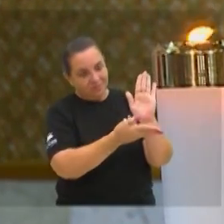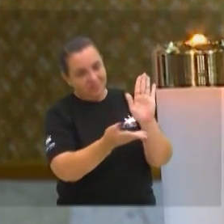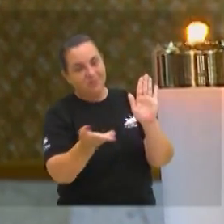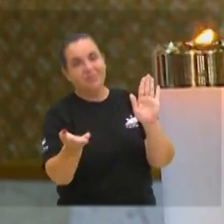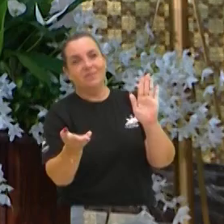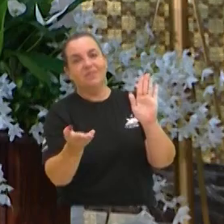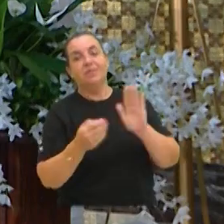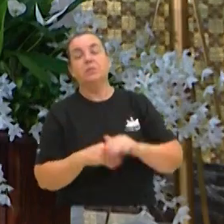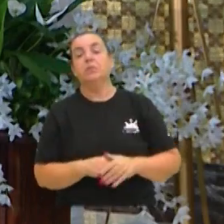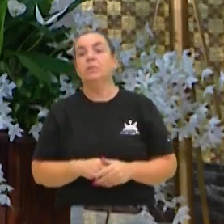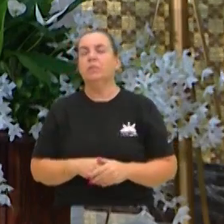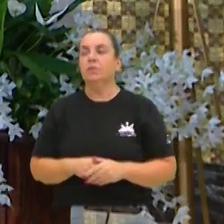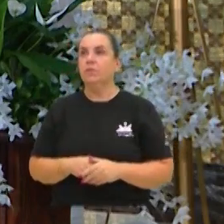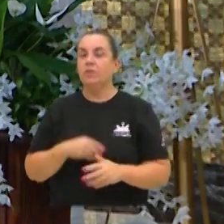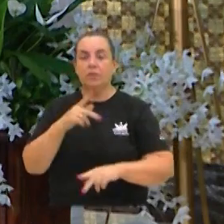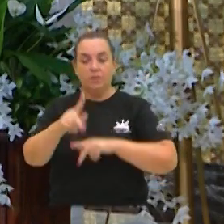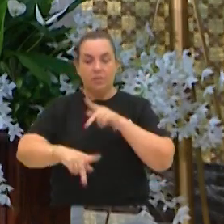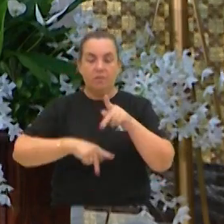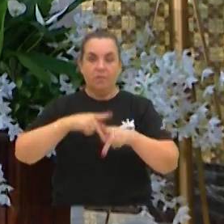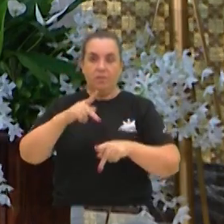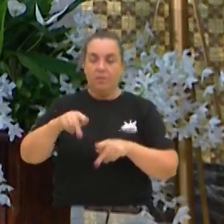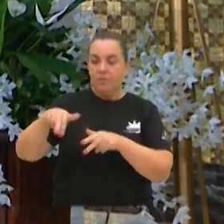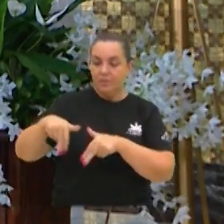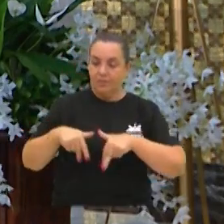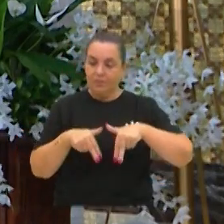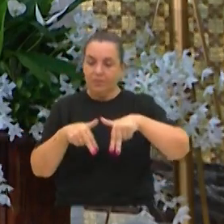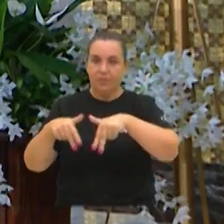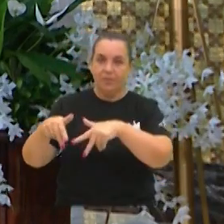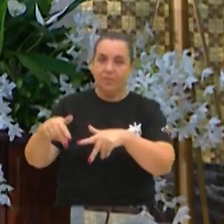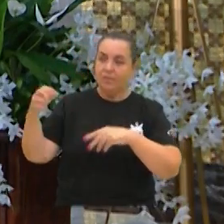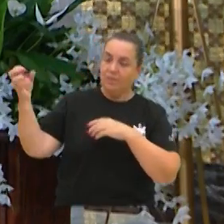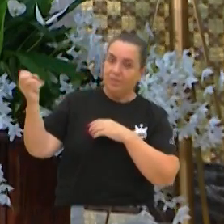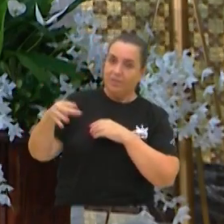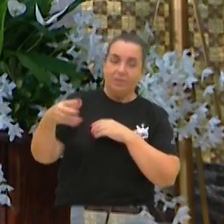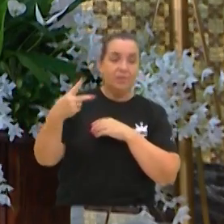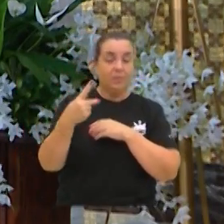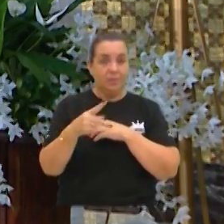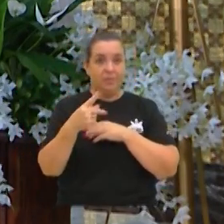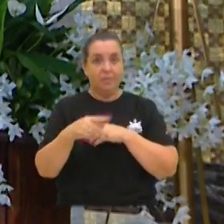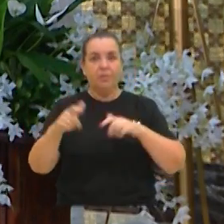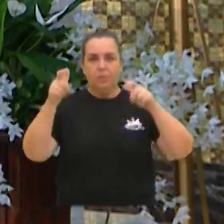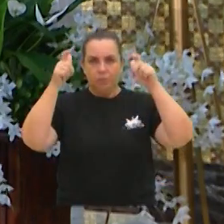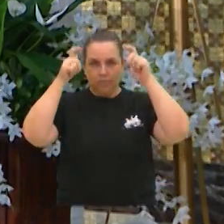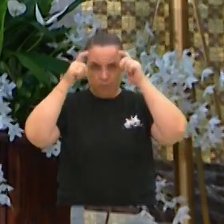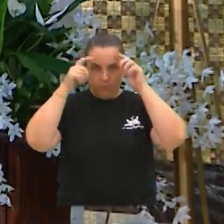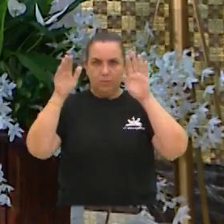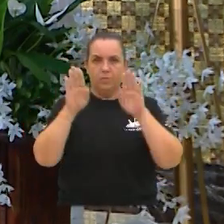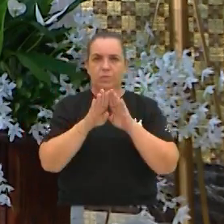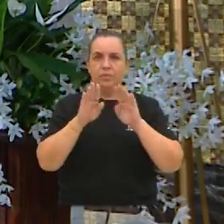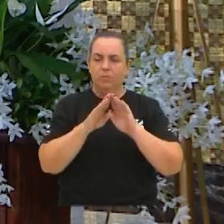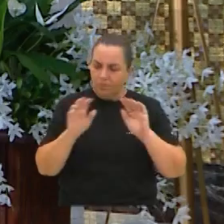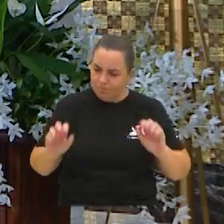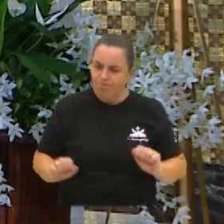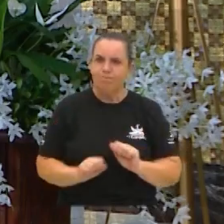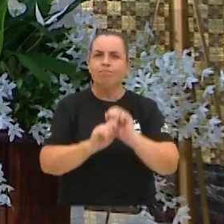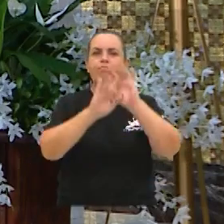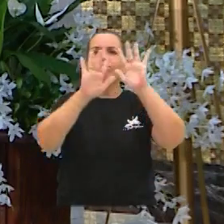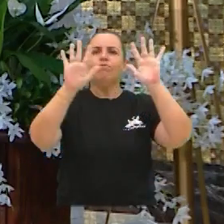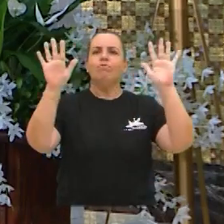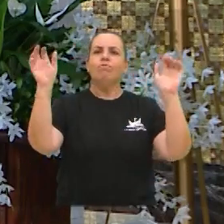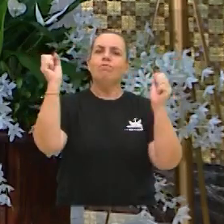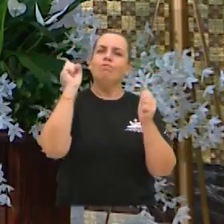ti. Os povos caminham à tua luz, e os reis ao clarão de tua